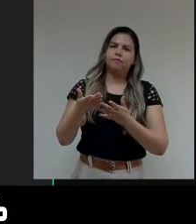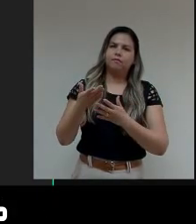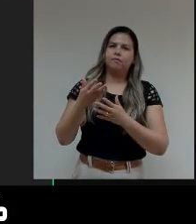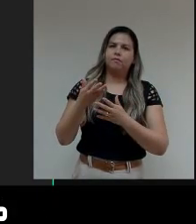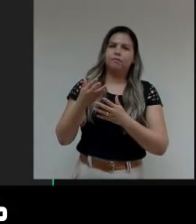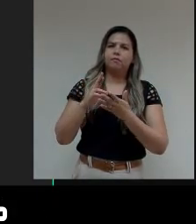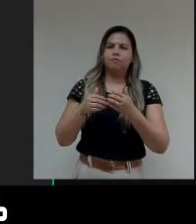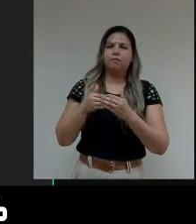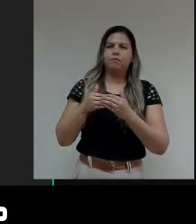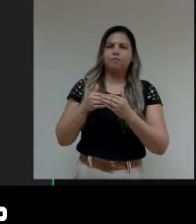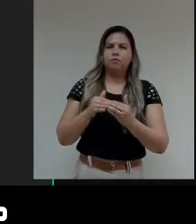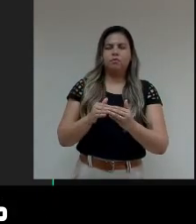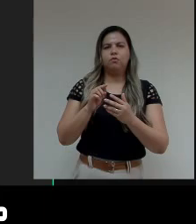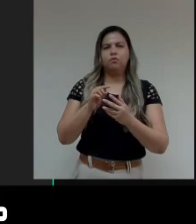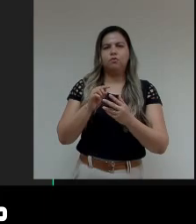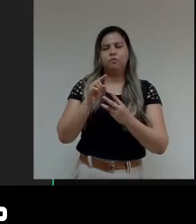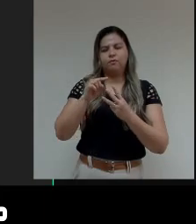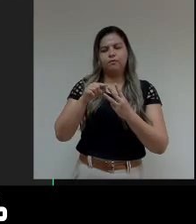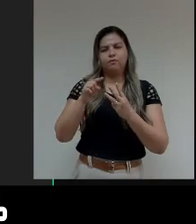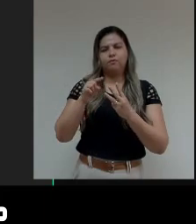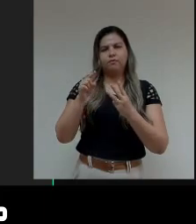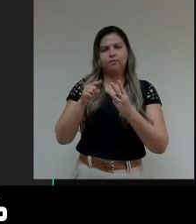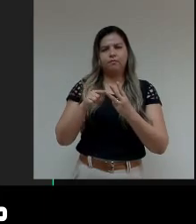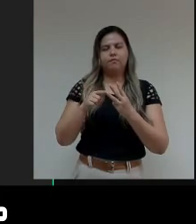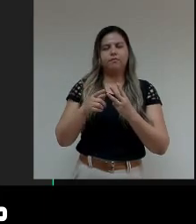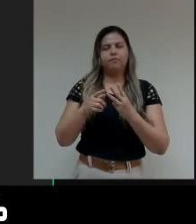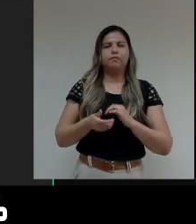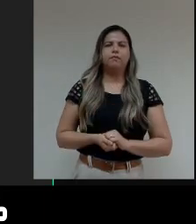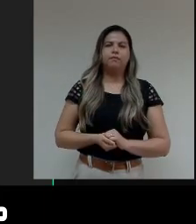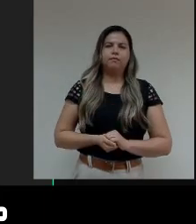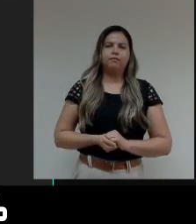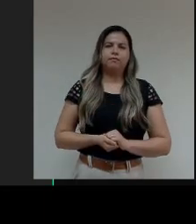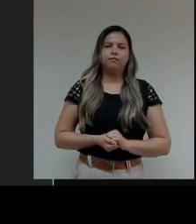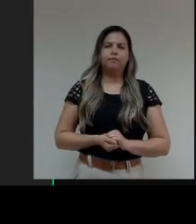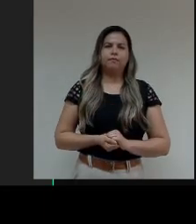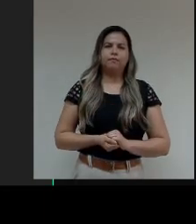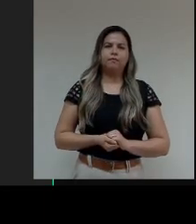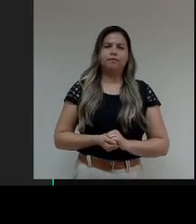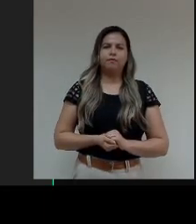Anselmo Gonçalves e a juíza Tina Souza.